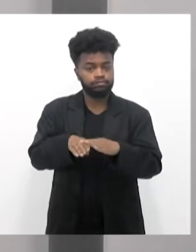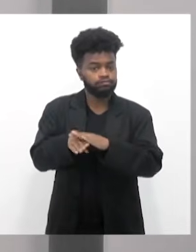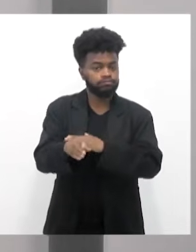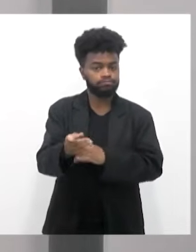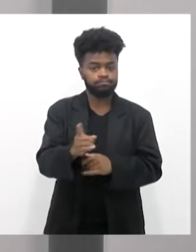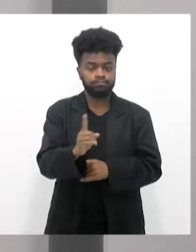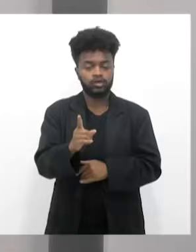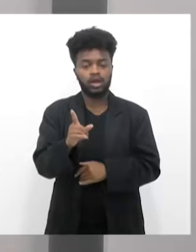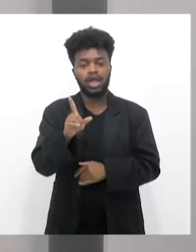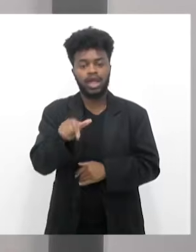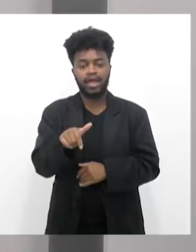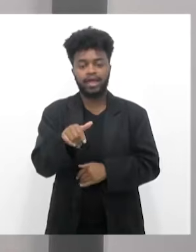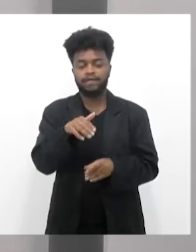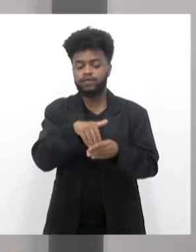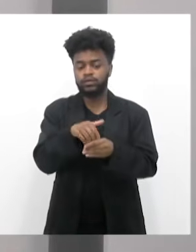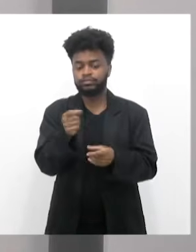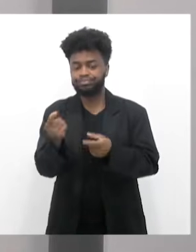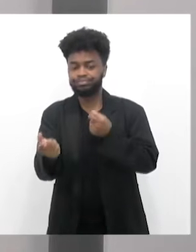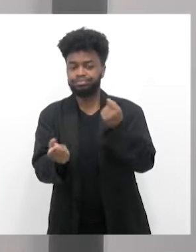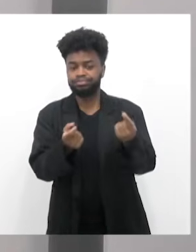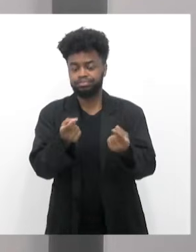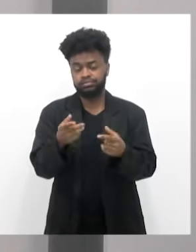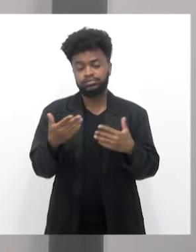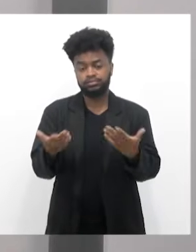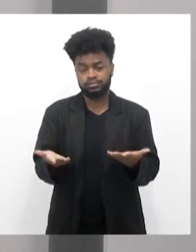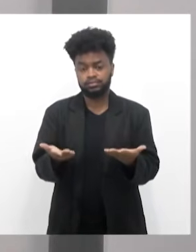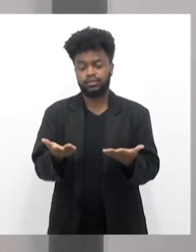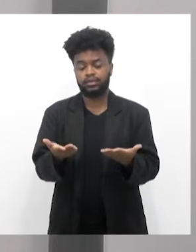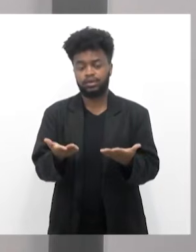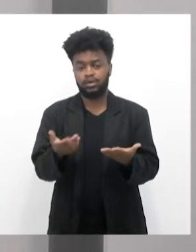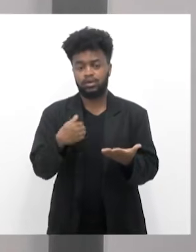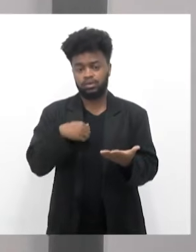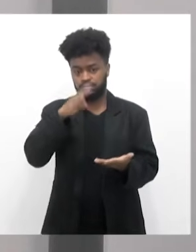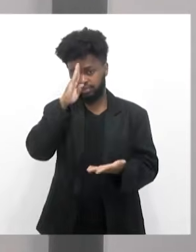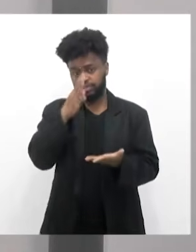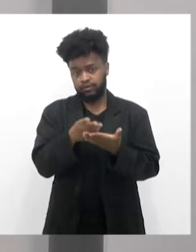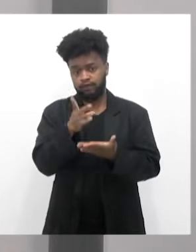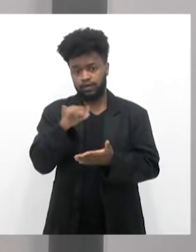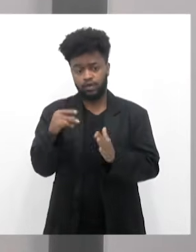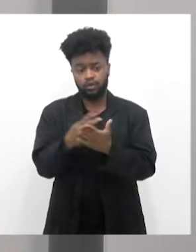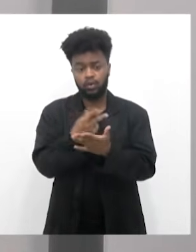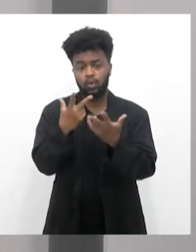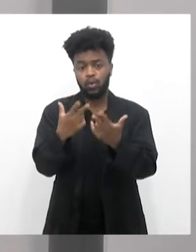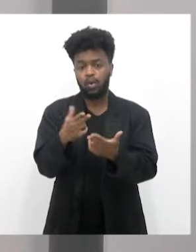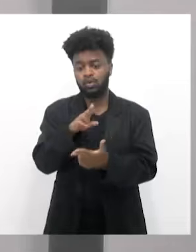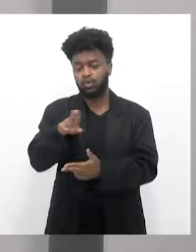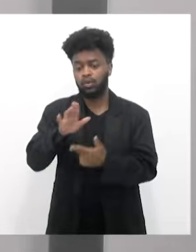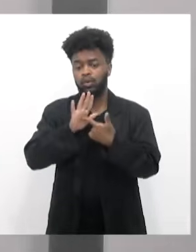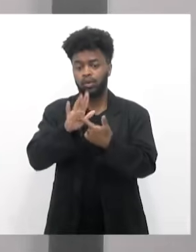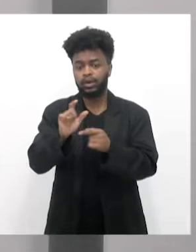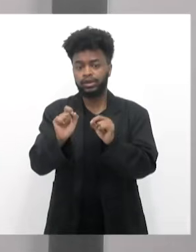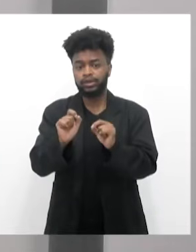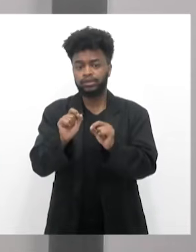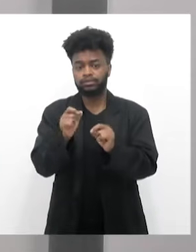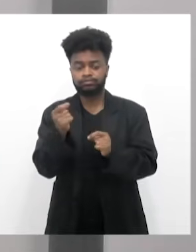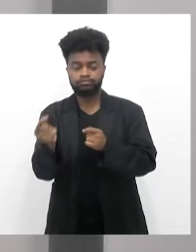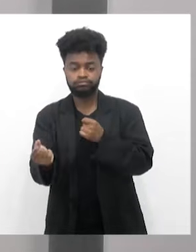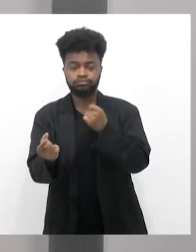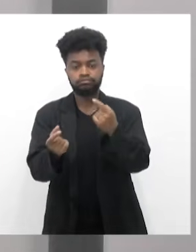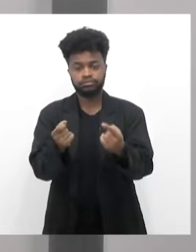eleição eventualmente previsível. É uma eleição que vai acontecer, como o próprio nome diz, de forma extemporânea, de